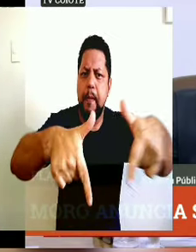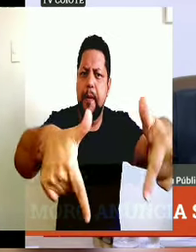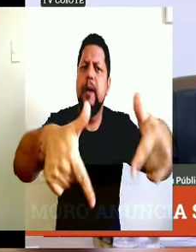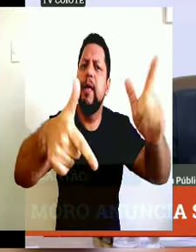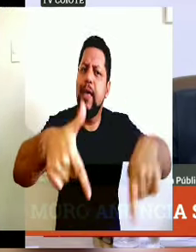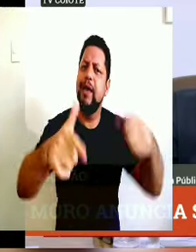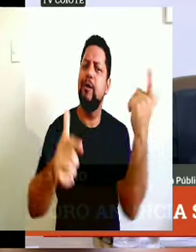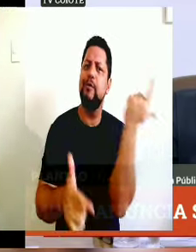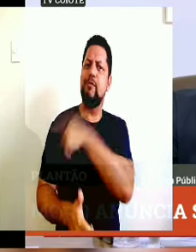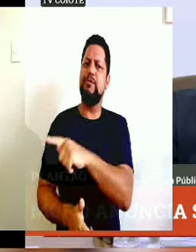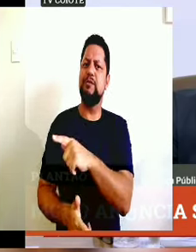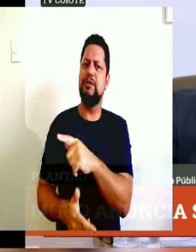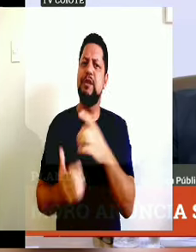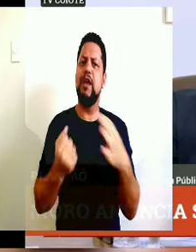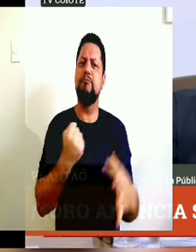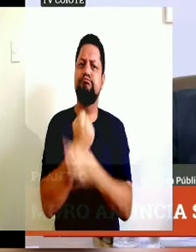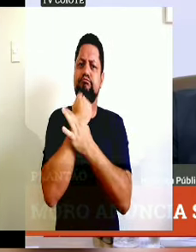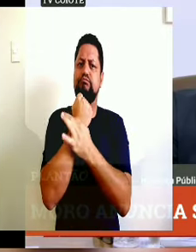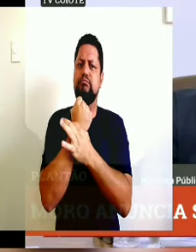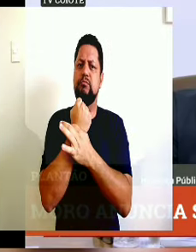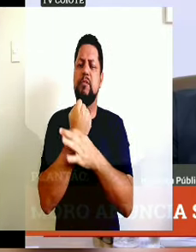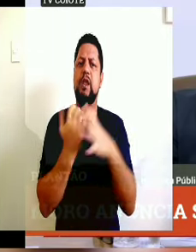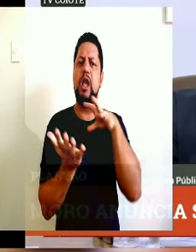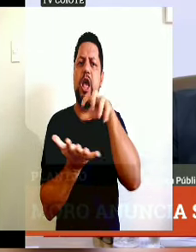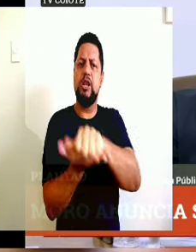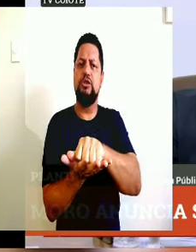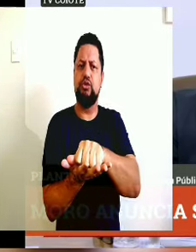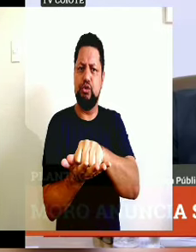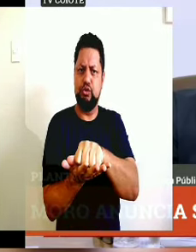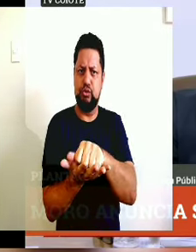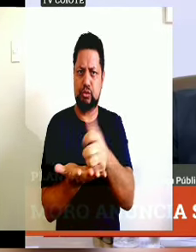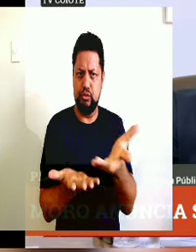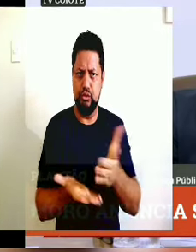da lei e